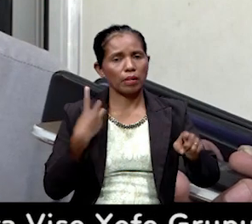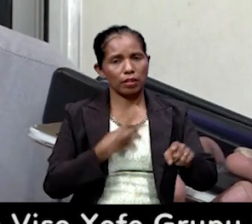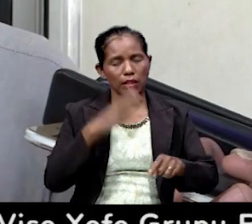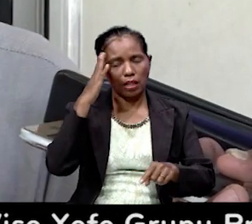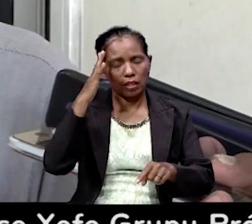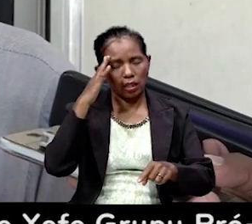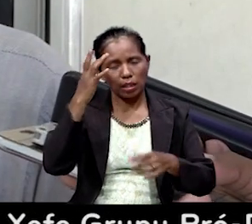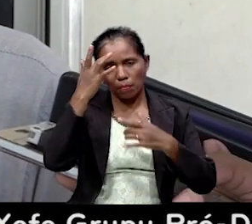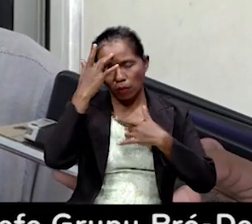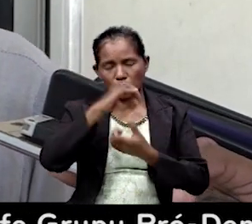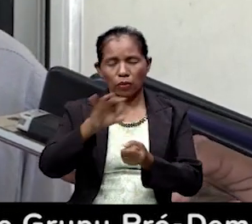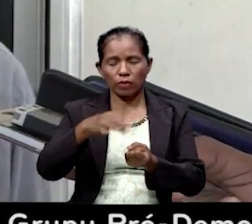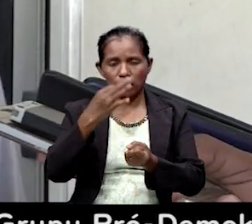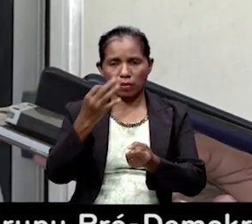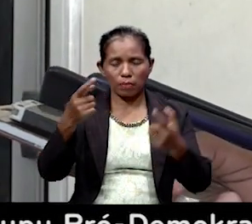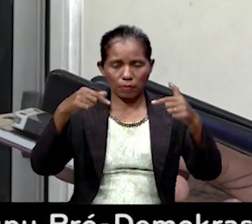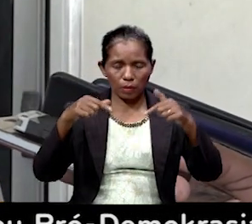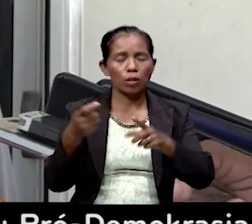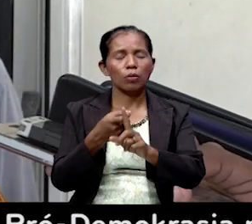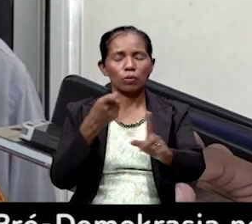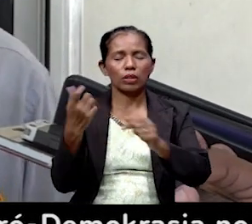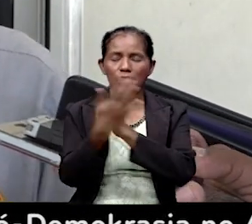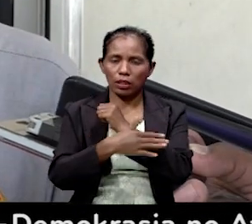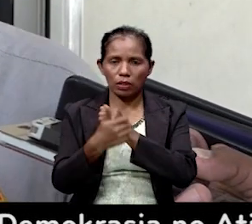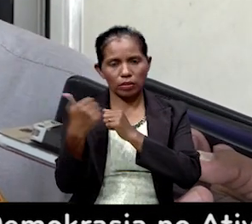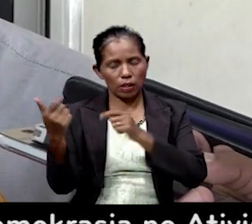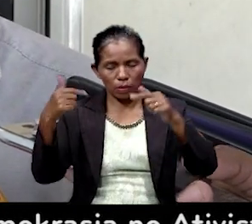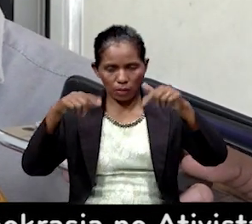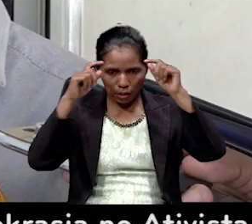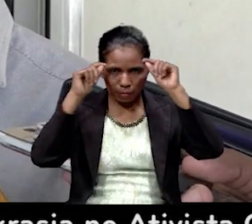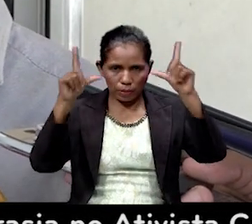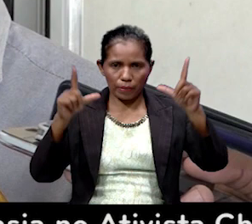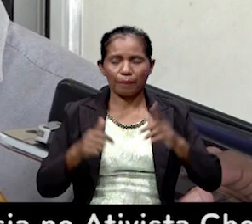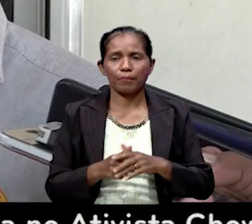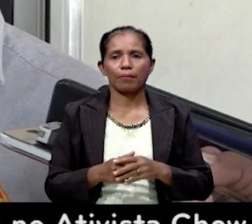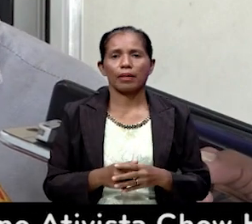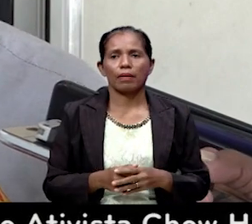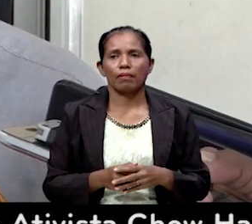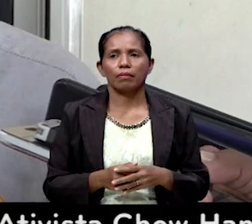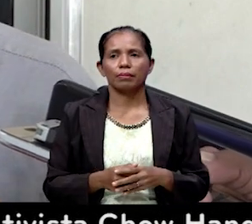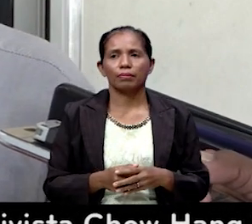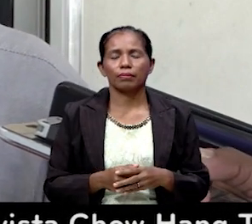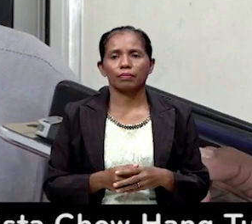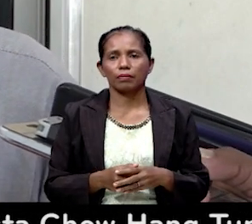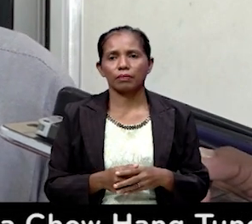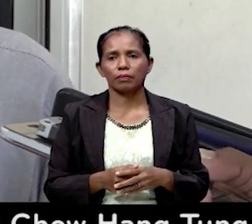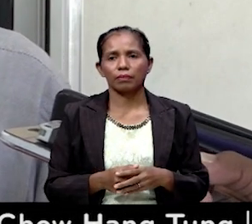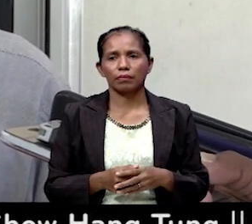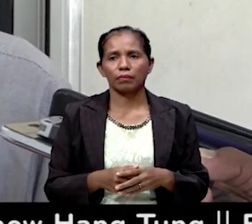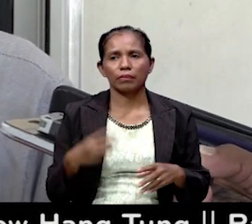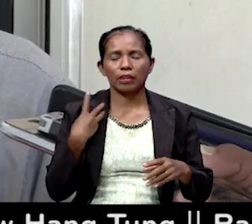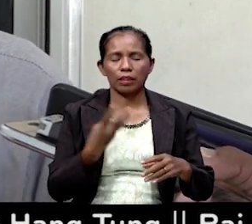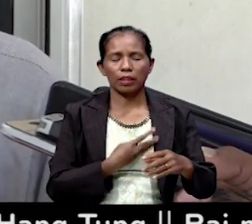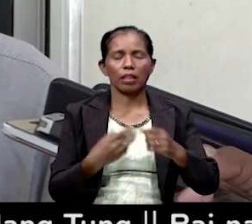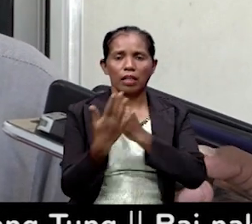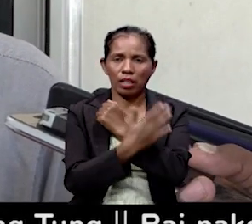mai Timor ne importado ne osi emani rai mak mai ite nyarai Timor ne be ita ihe ite nyarai laran